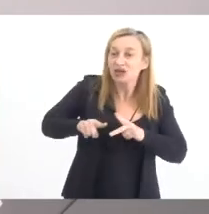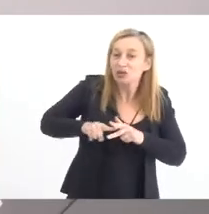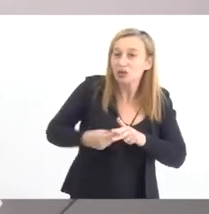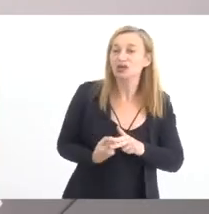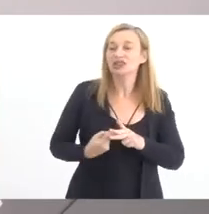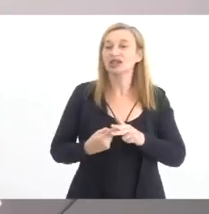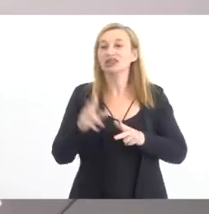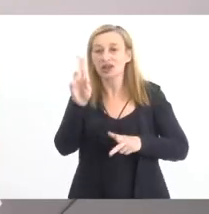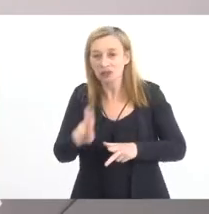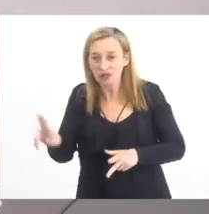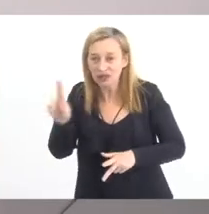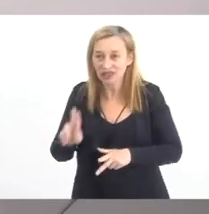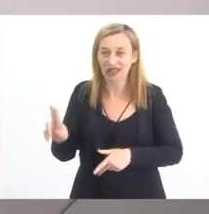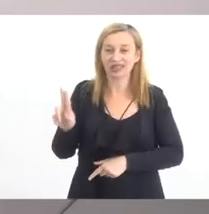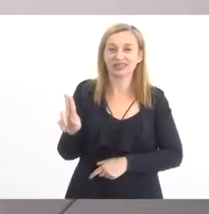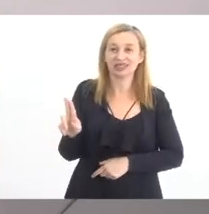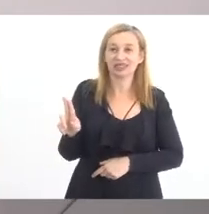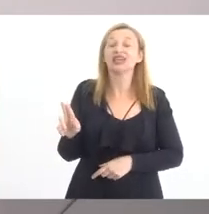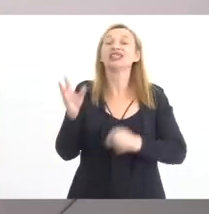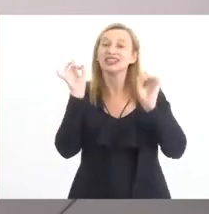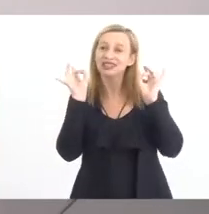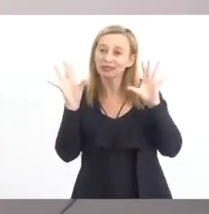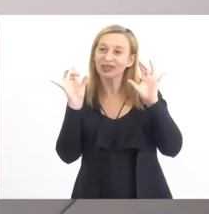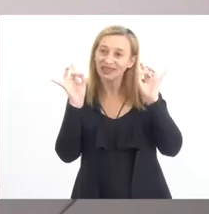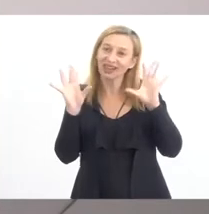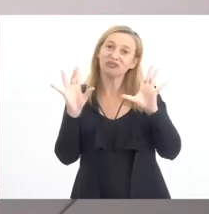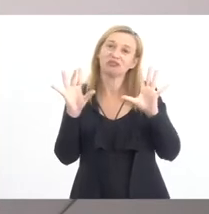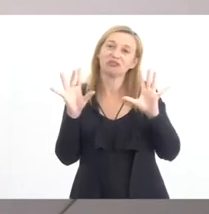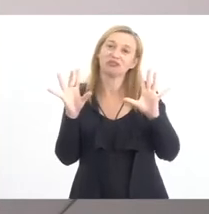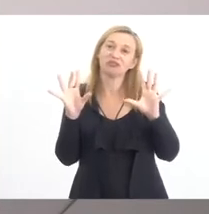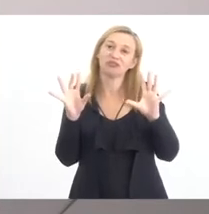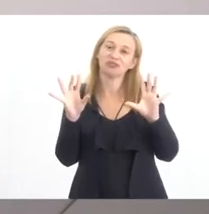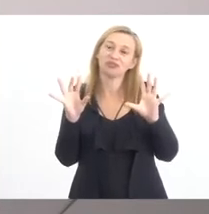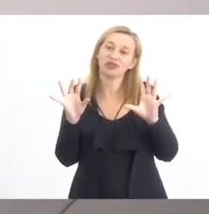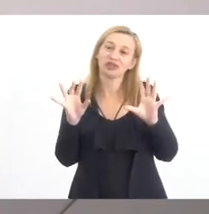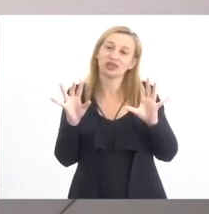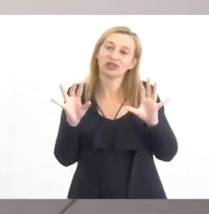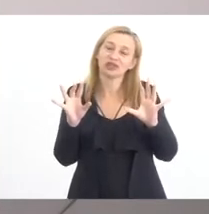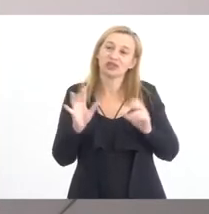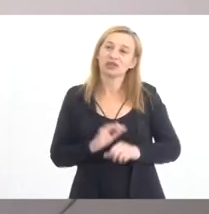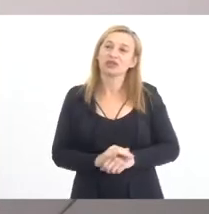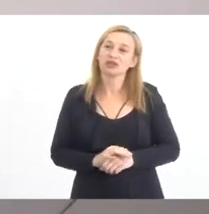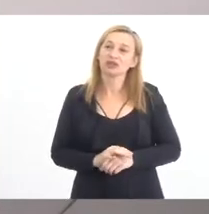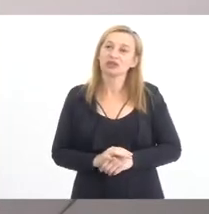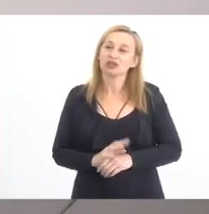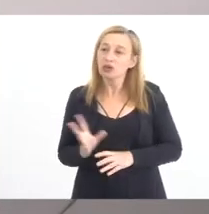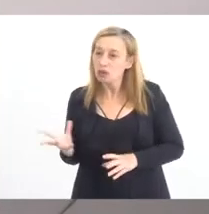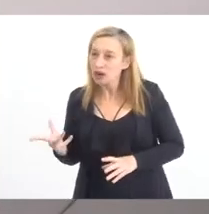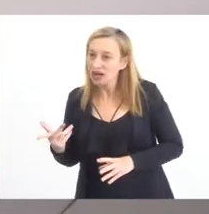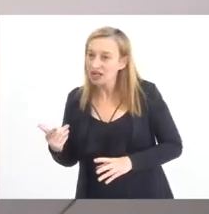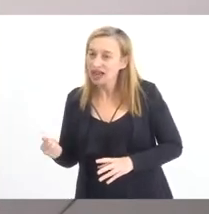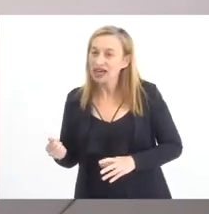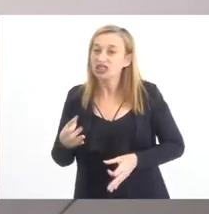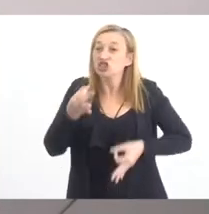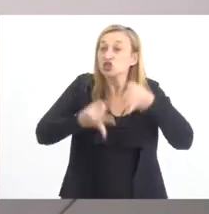manutenção dessa universidade, em especial a uma equiparação justa e digna para os